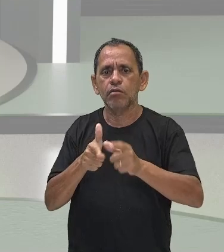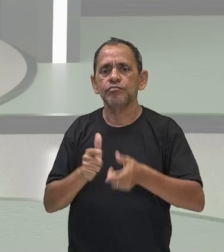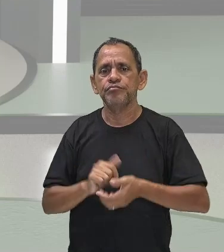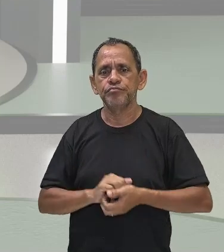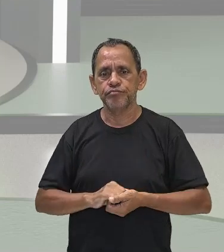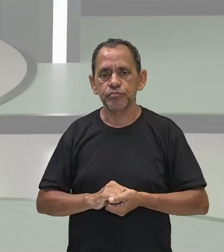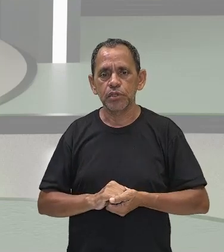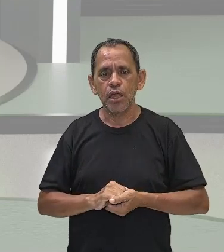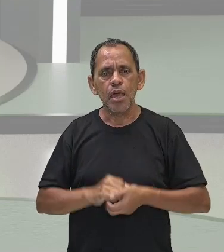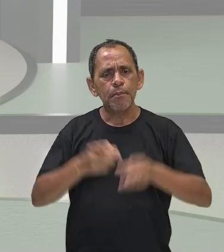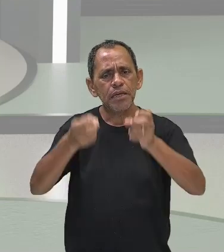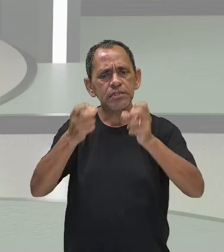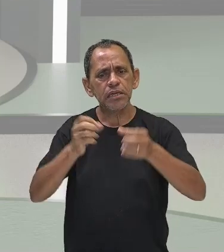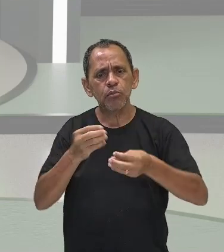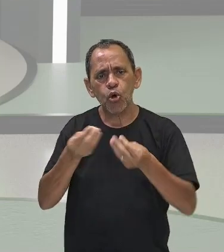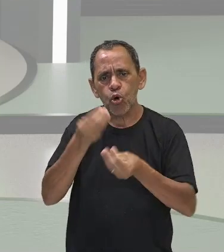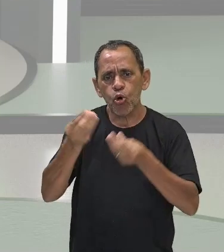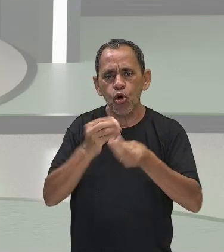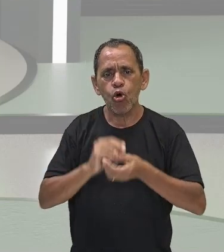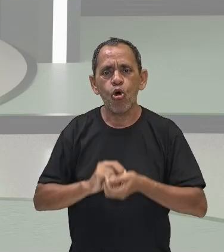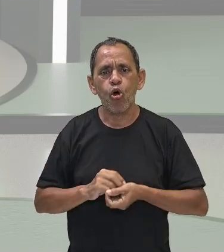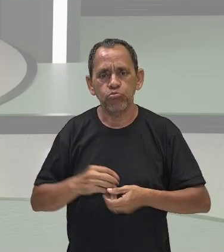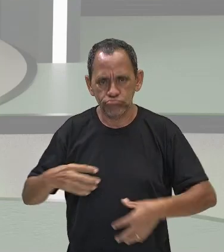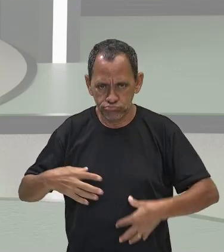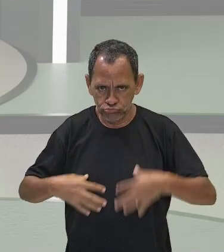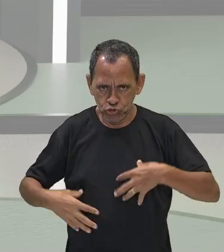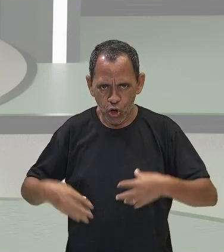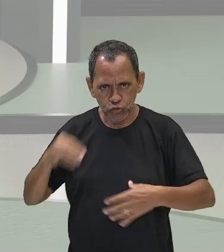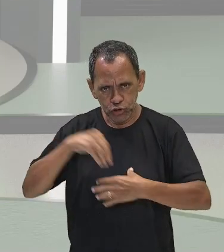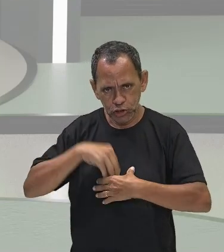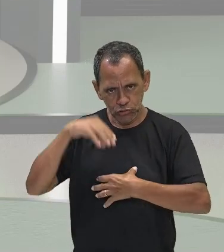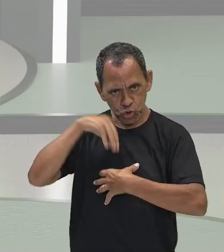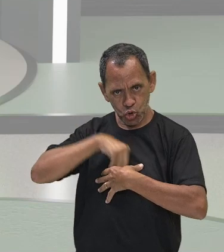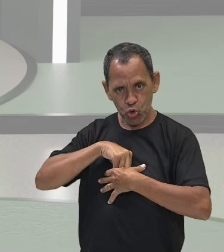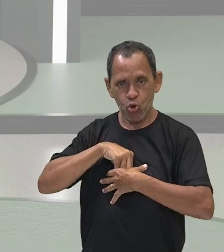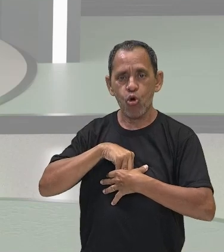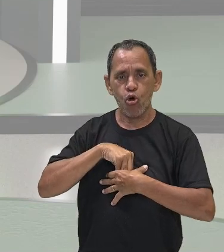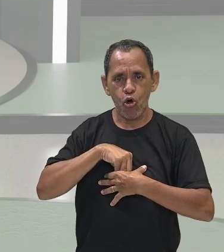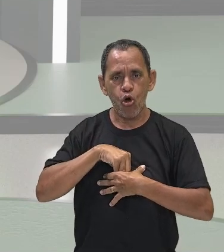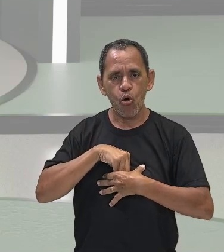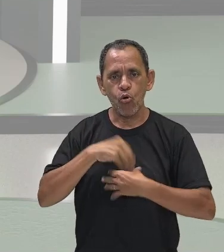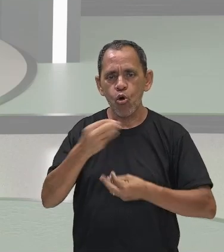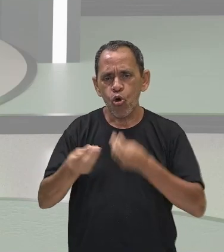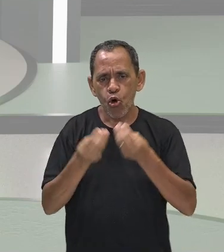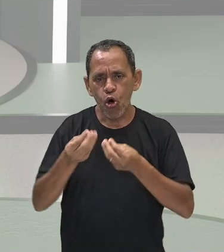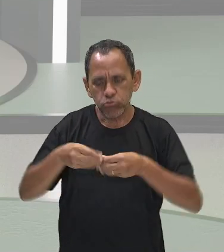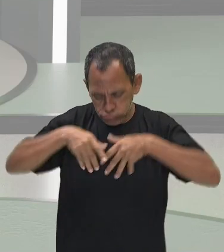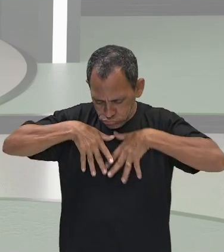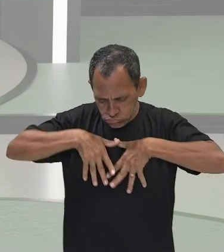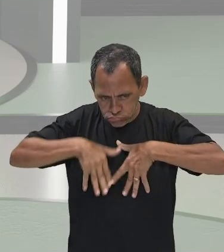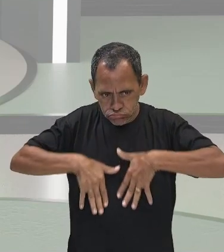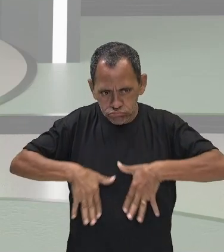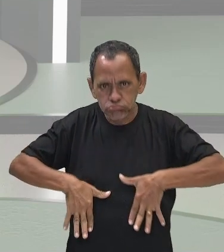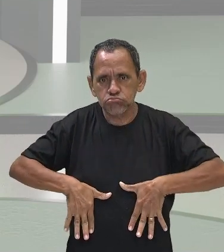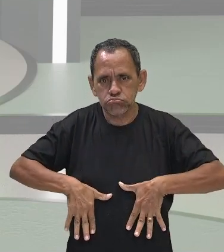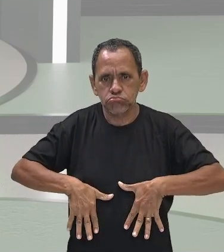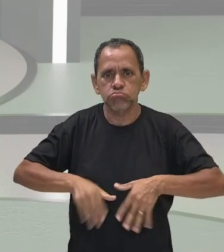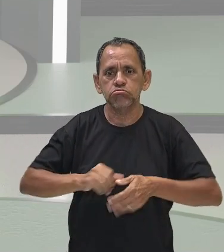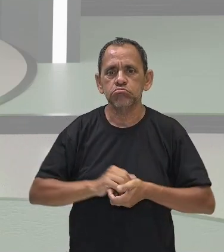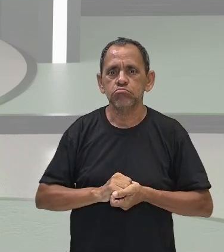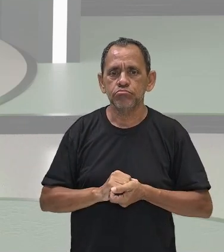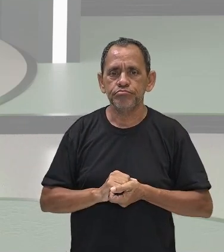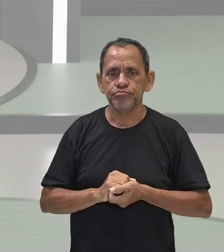dimensão dos órgãos e de como eles estão distribuídos no nosso corpo. Vamos